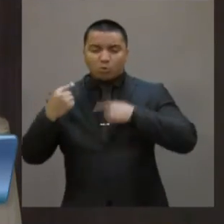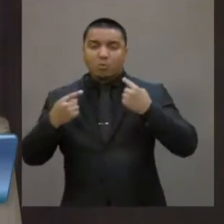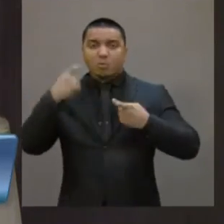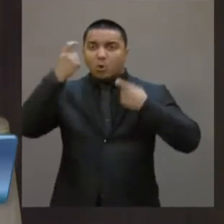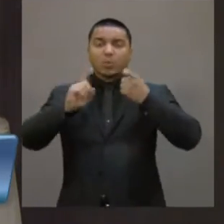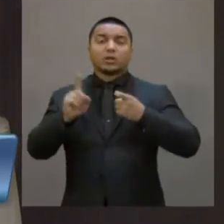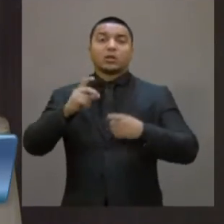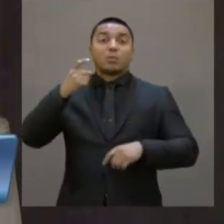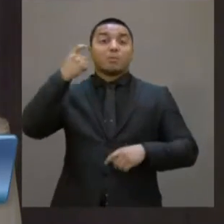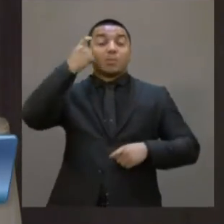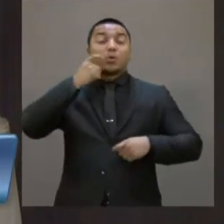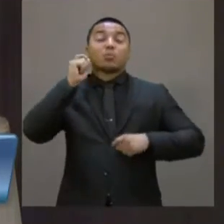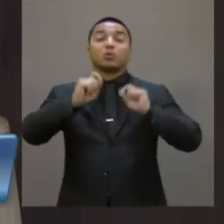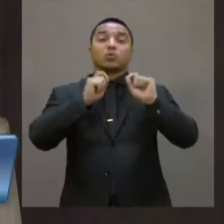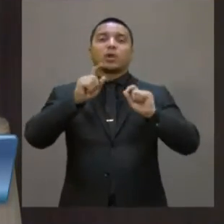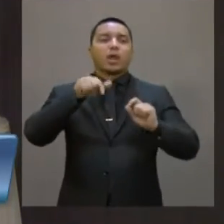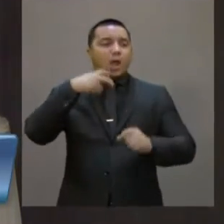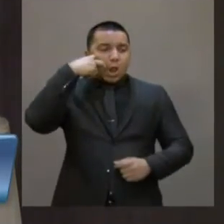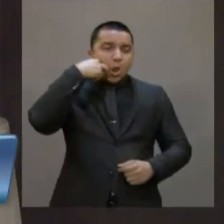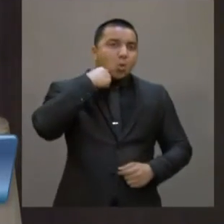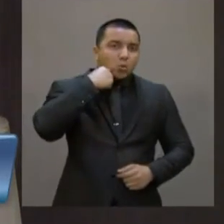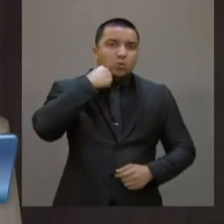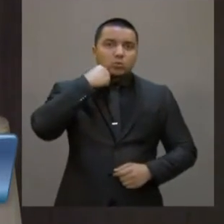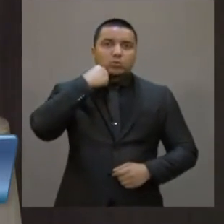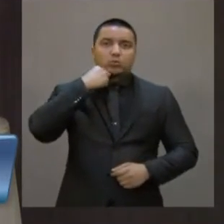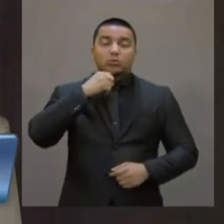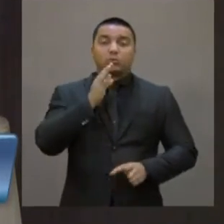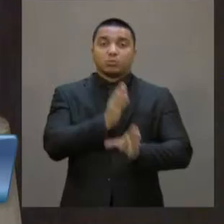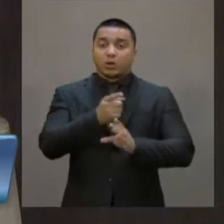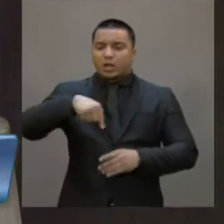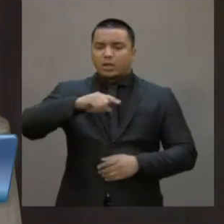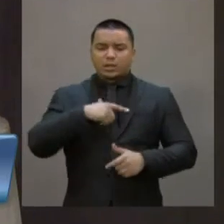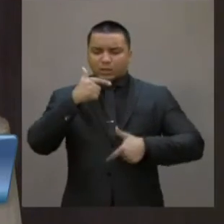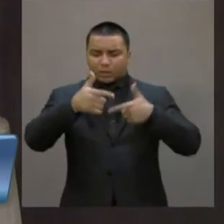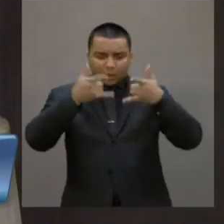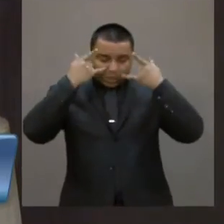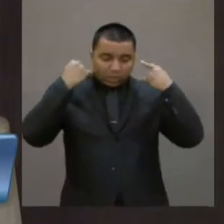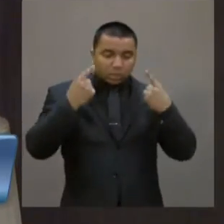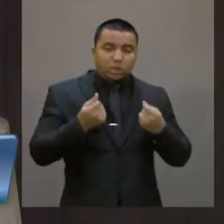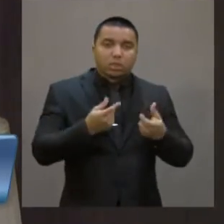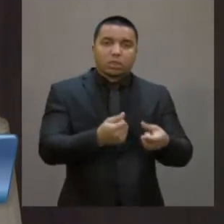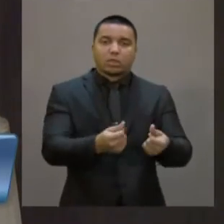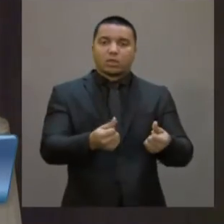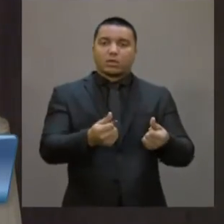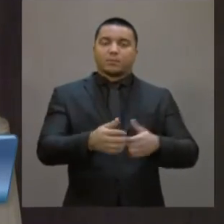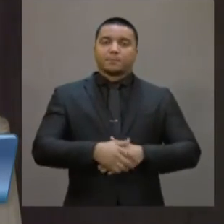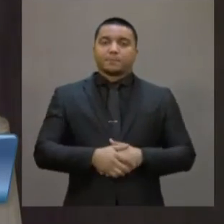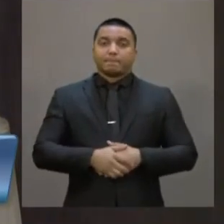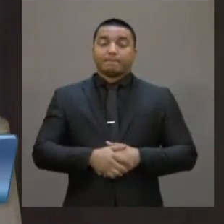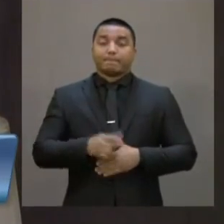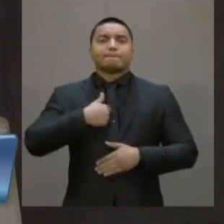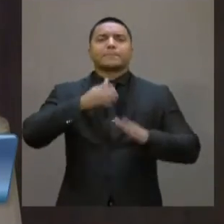estão preocupadas com o lucro do agronegócio. Elas são servis, submissas. Eu já